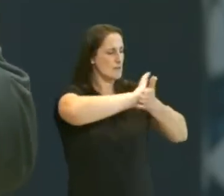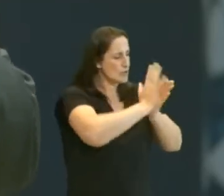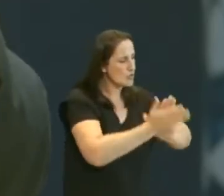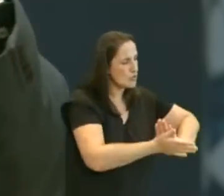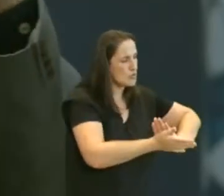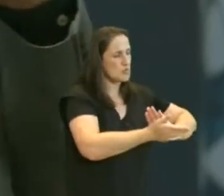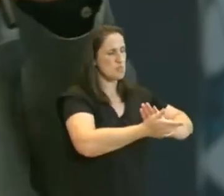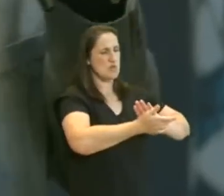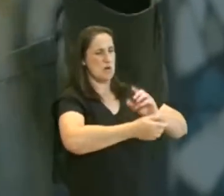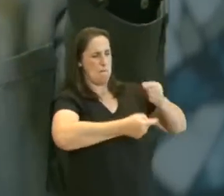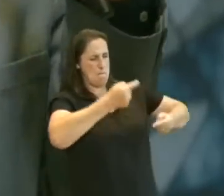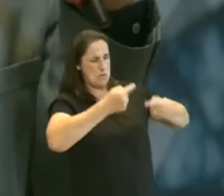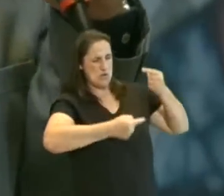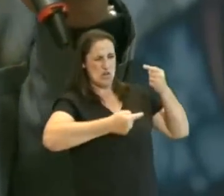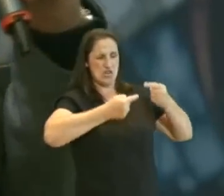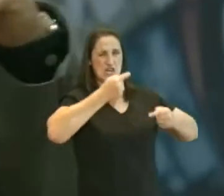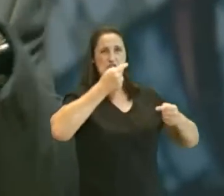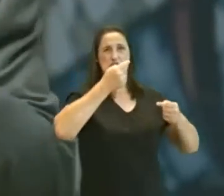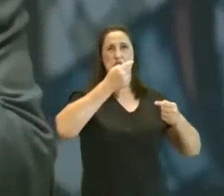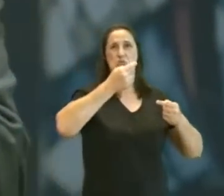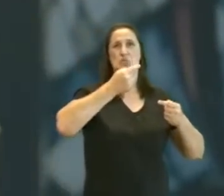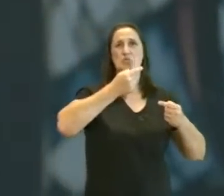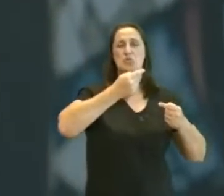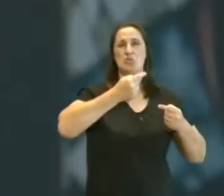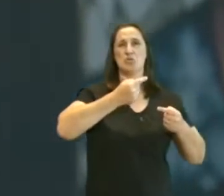corruptos, vendidos ao Estado romano.